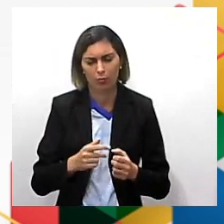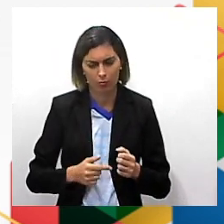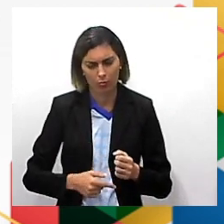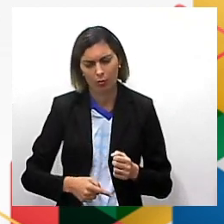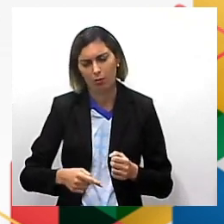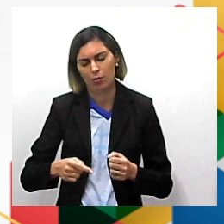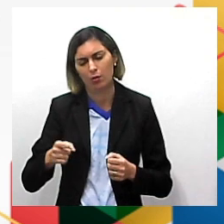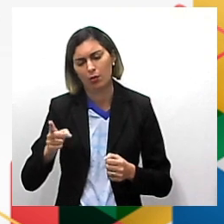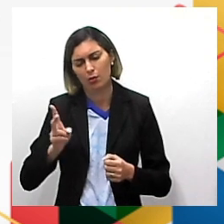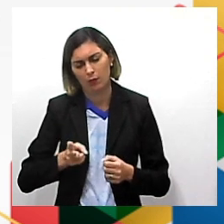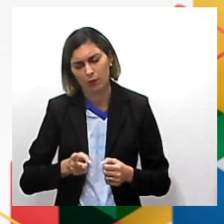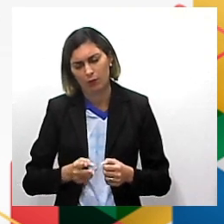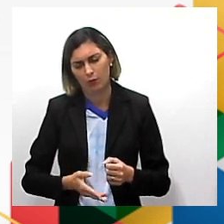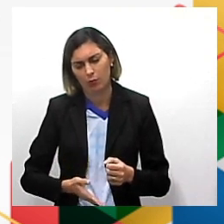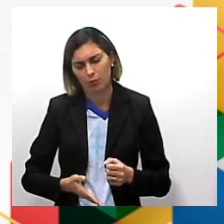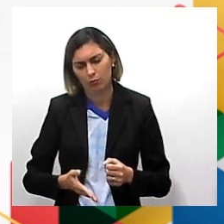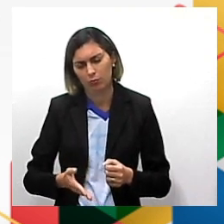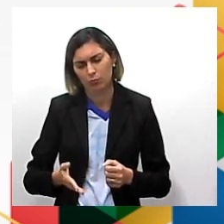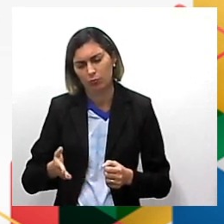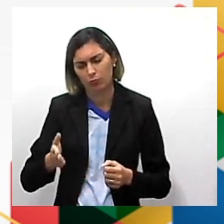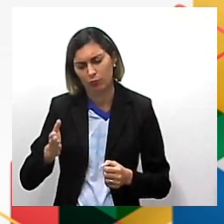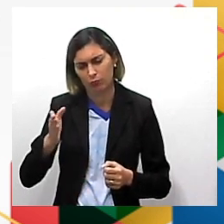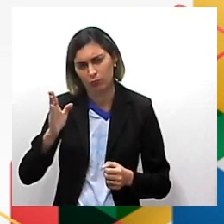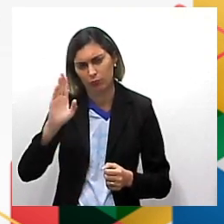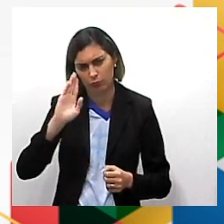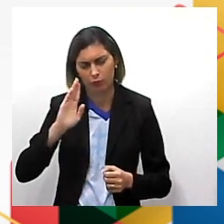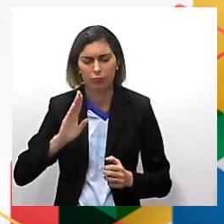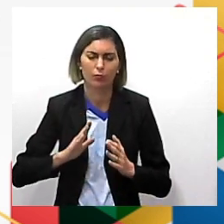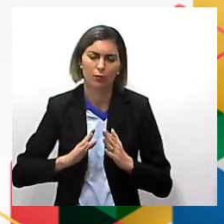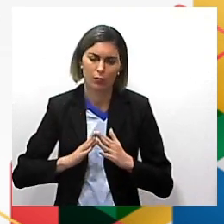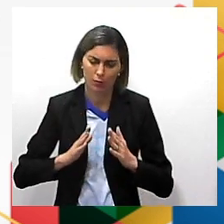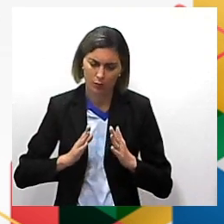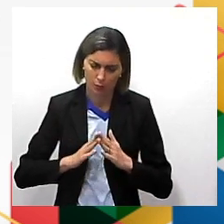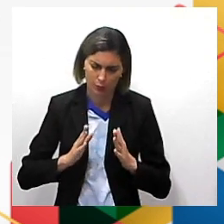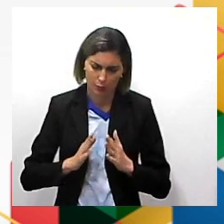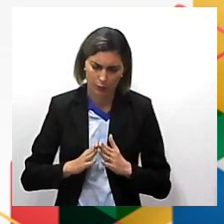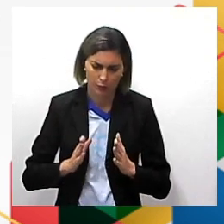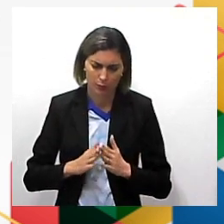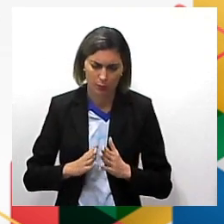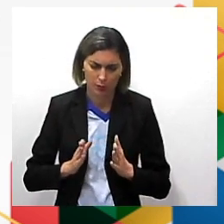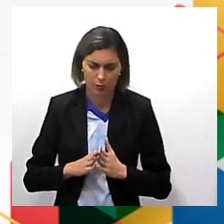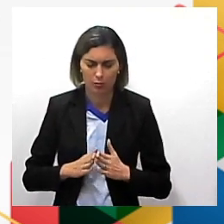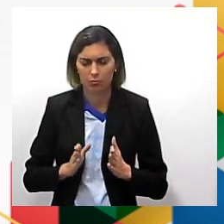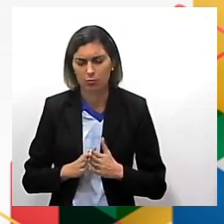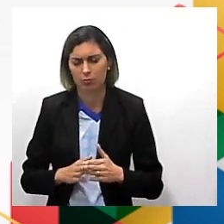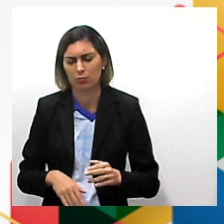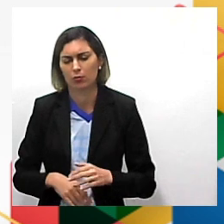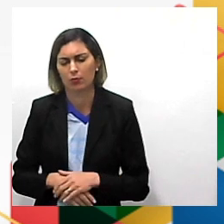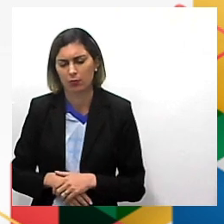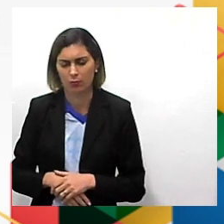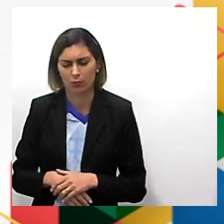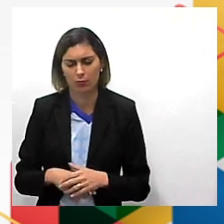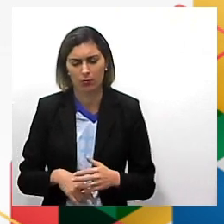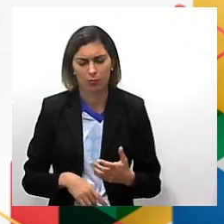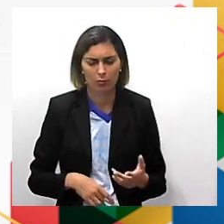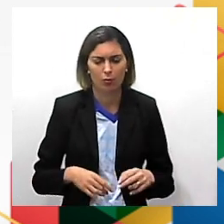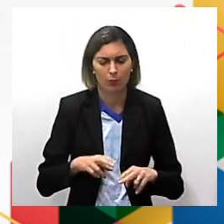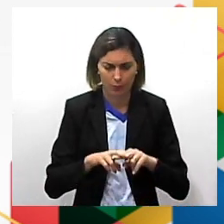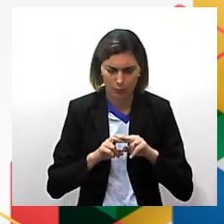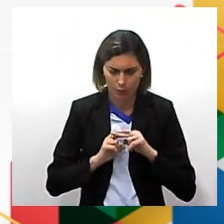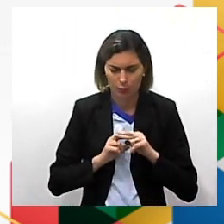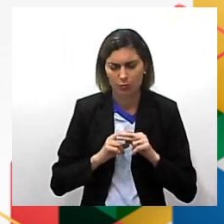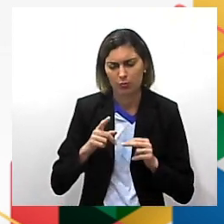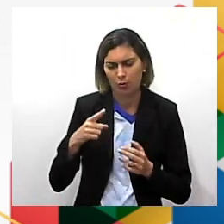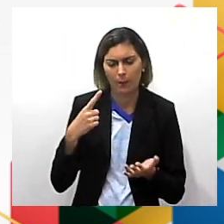ó. Em seguida, tudo organizado, o indivíduo vai seguir o caminho de volta para o destino que ele queria. Por isso que